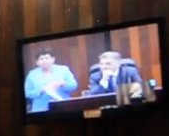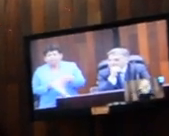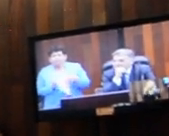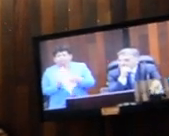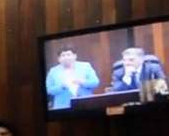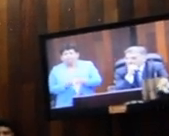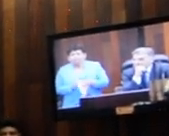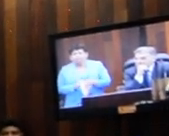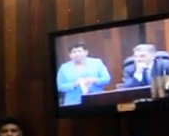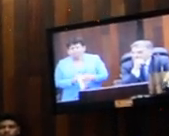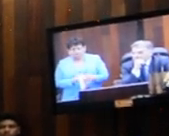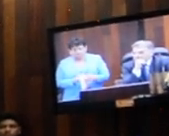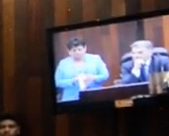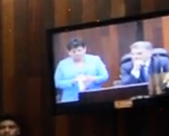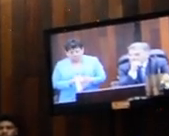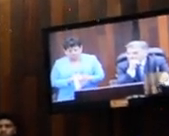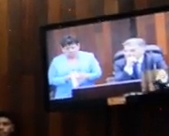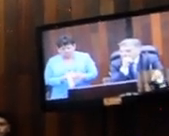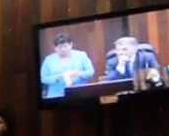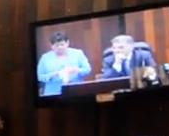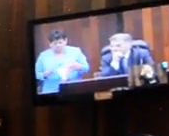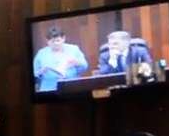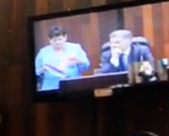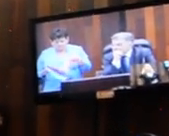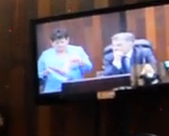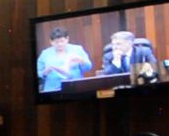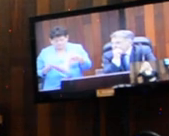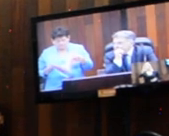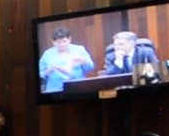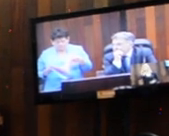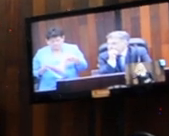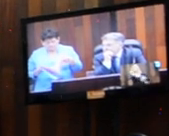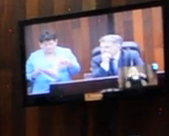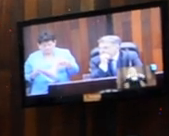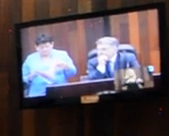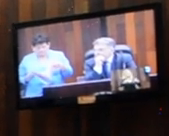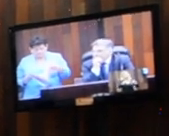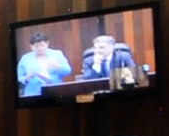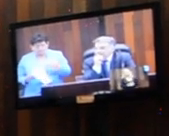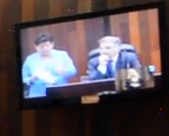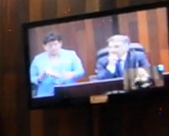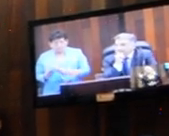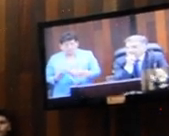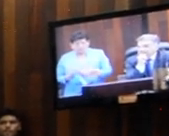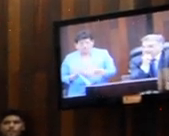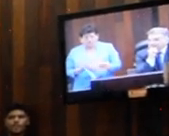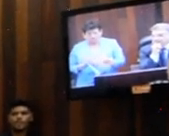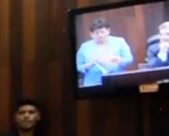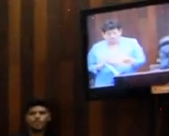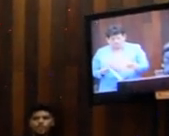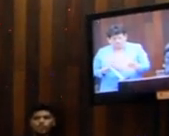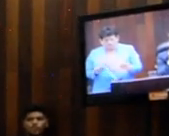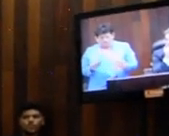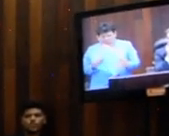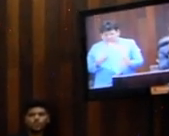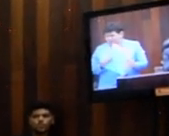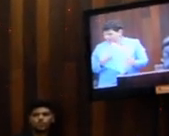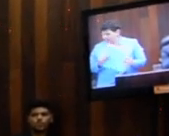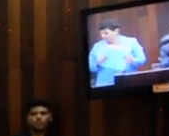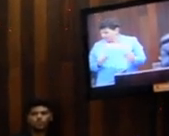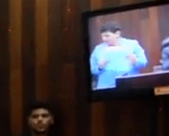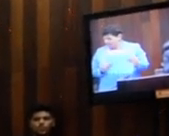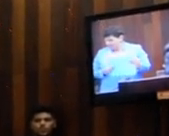luta. Sei que é certa a vitória, a casa é unânime nesse sentido. Mas nesse momento também